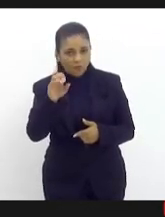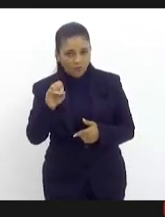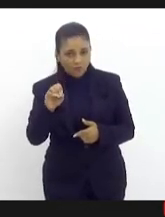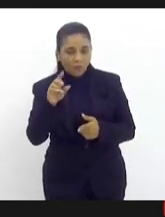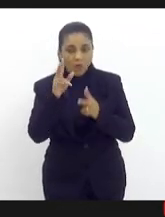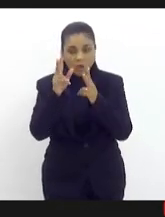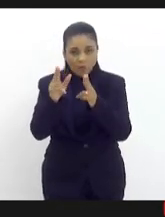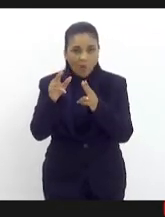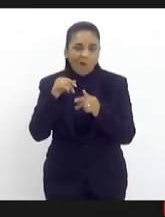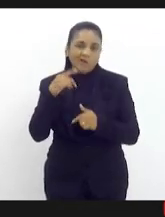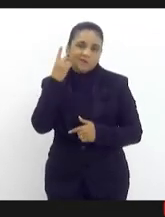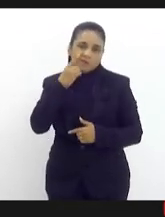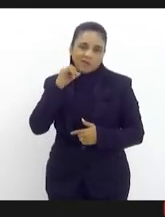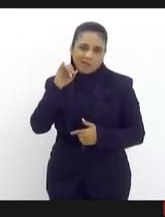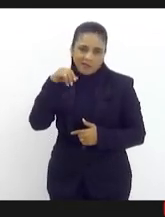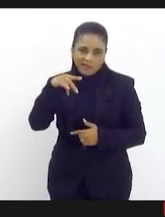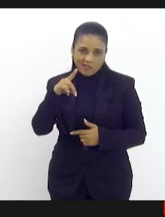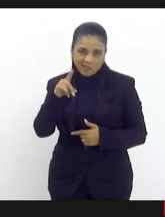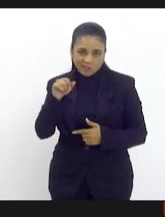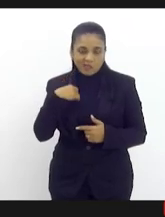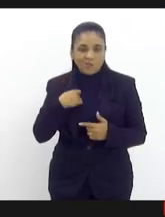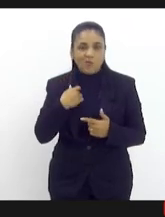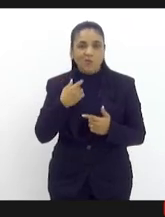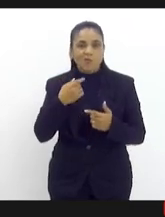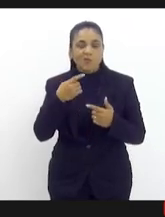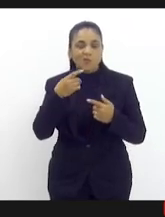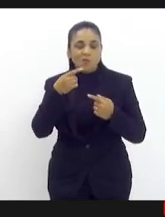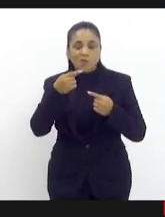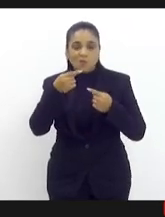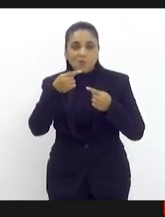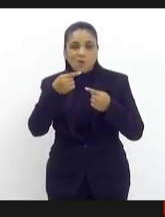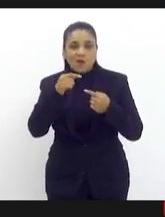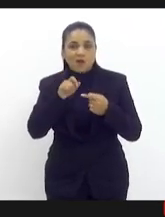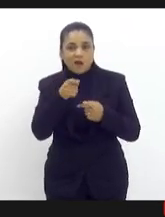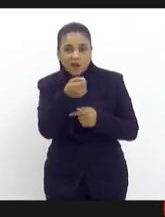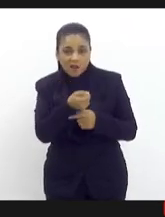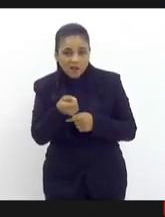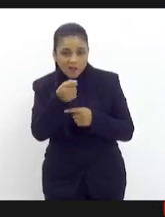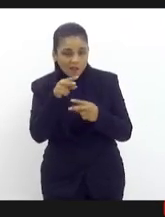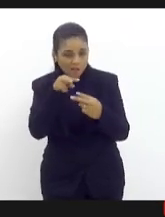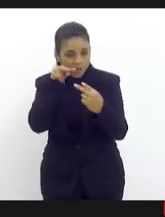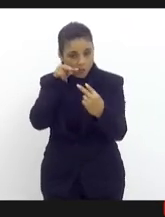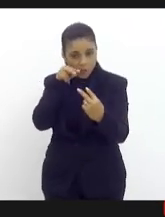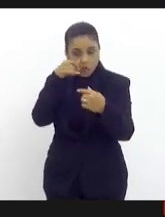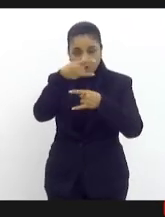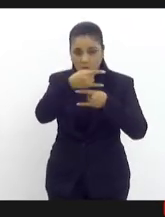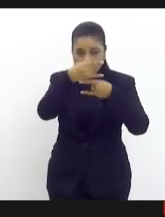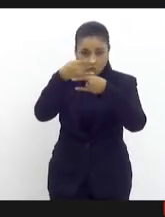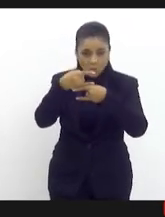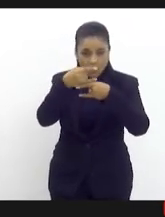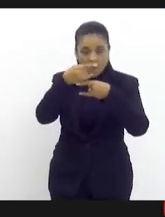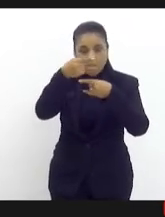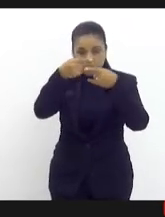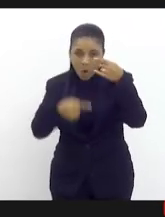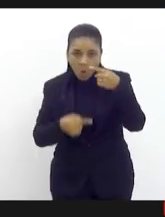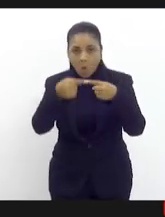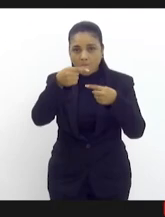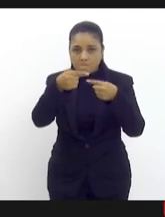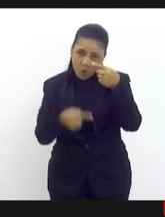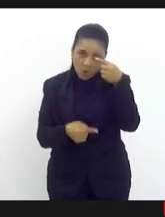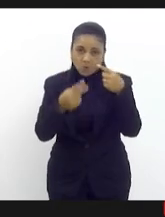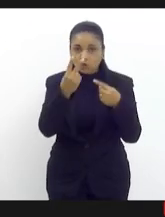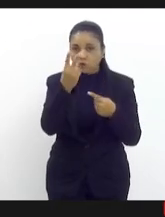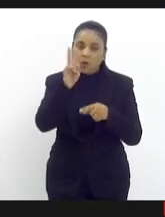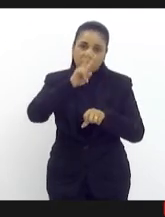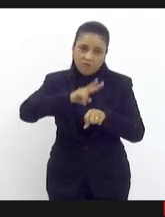local de sinal ruim, presidente, e inclusive o nosso sistema Zoom já caiu aqui por duas vezes, queria